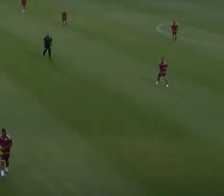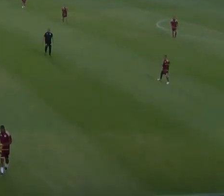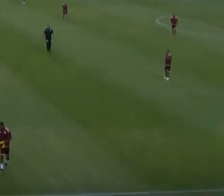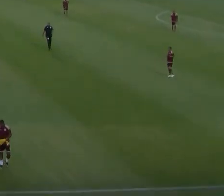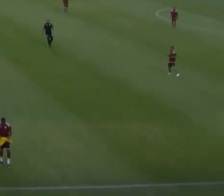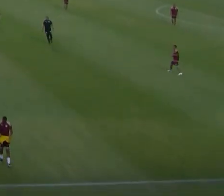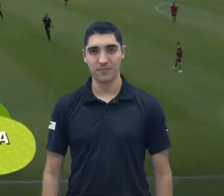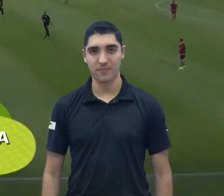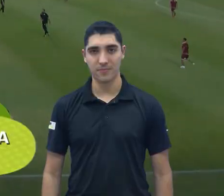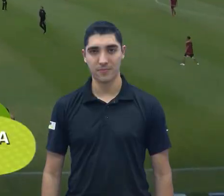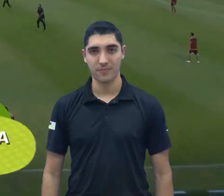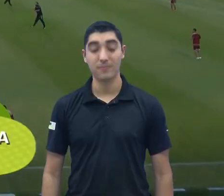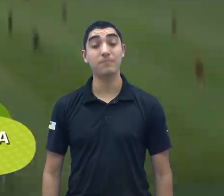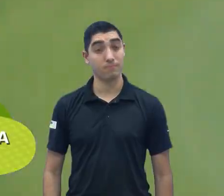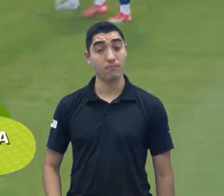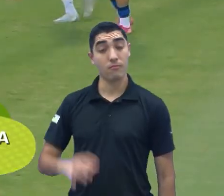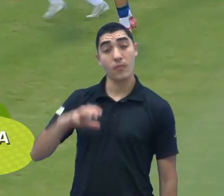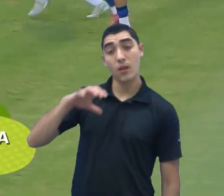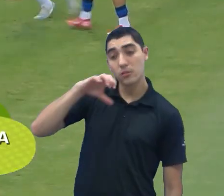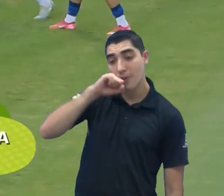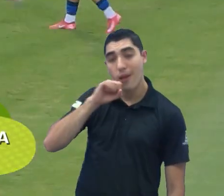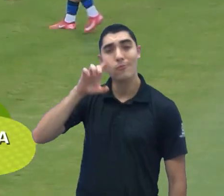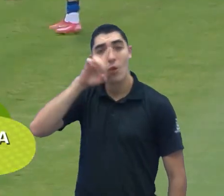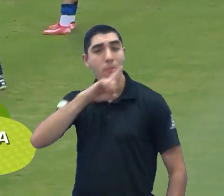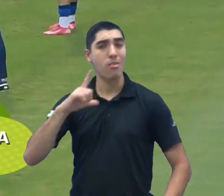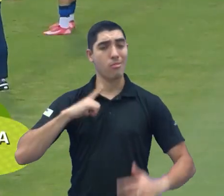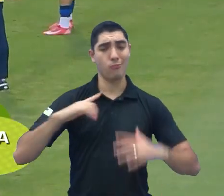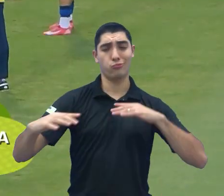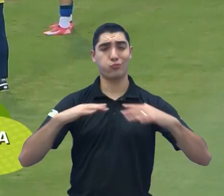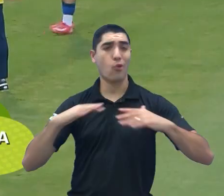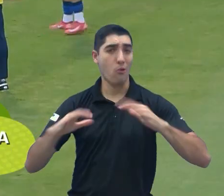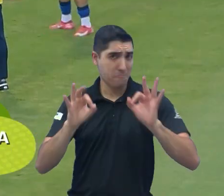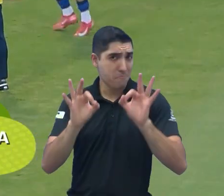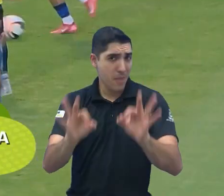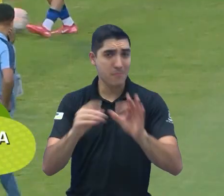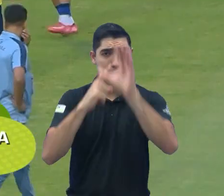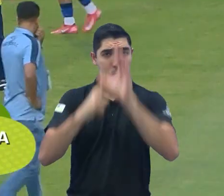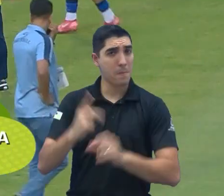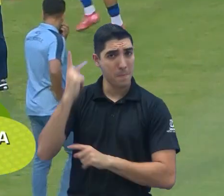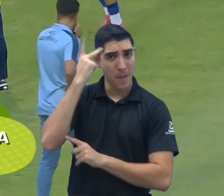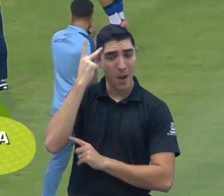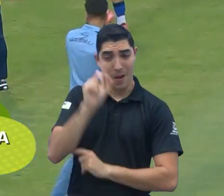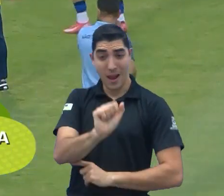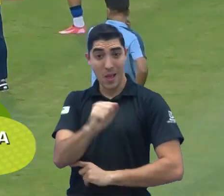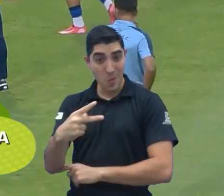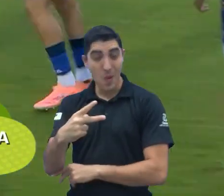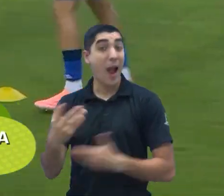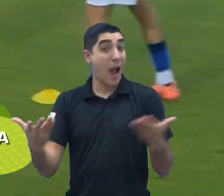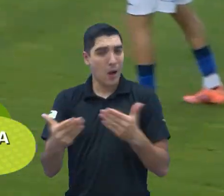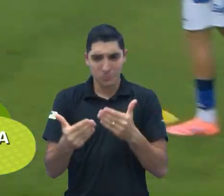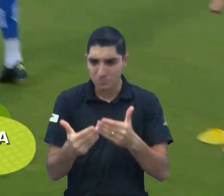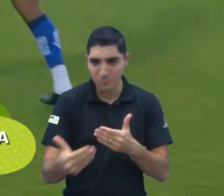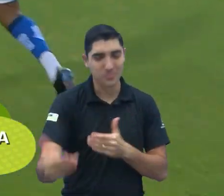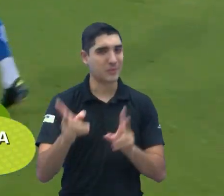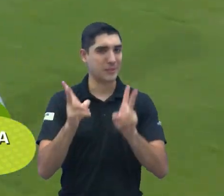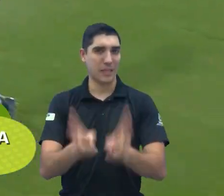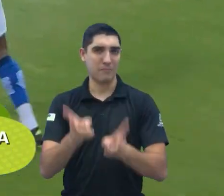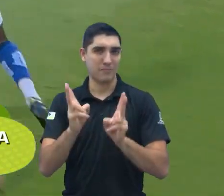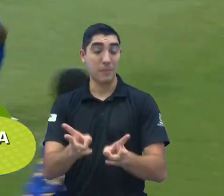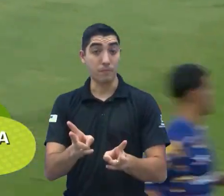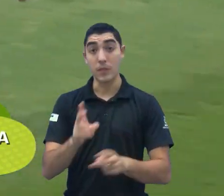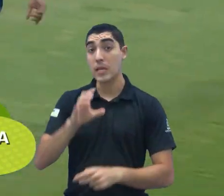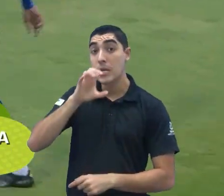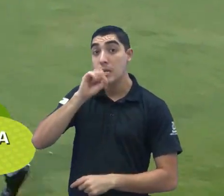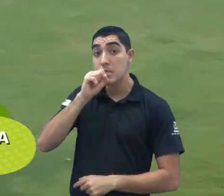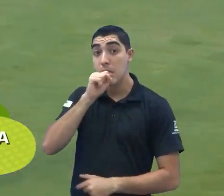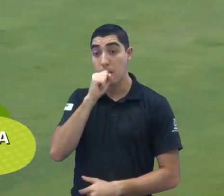Os finais de semana com bola rolando pelo Paulista Série A2 finalmente voltaram. No sábado, a Águia do Vale